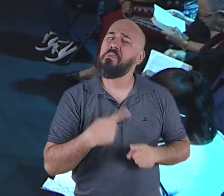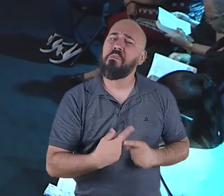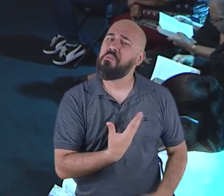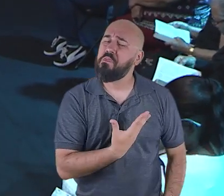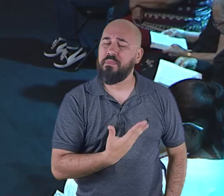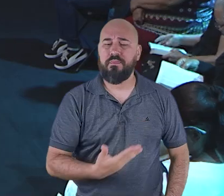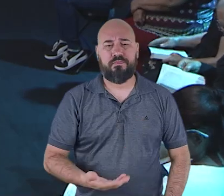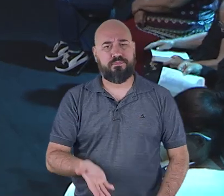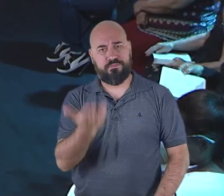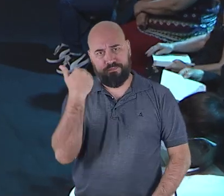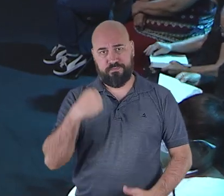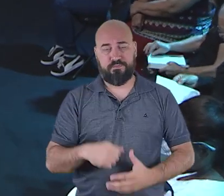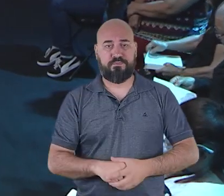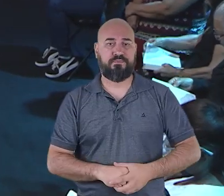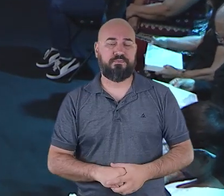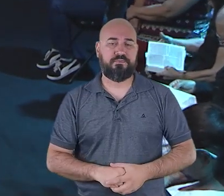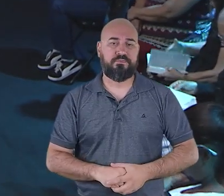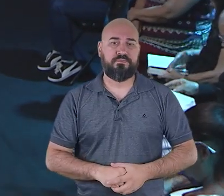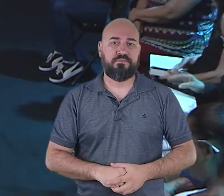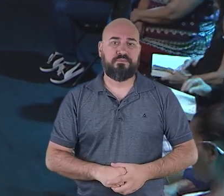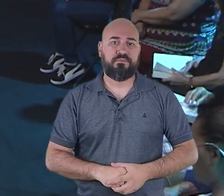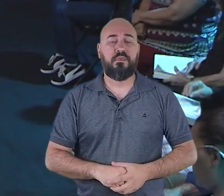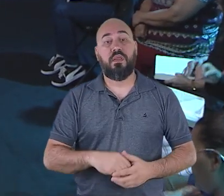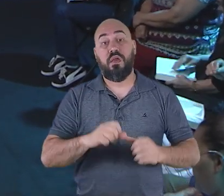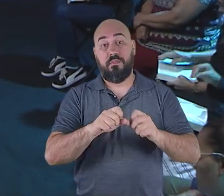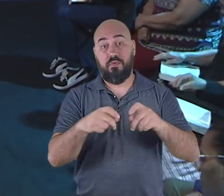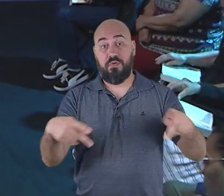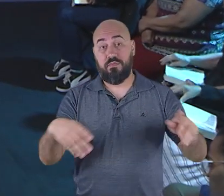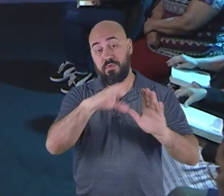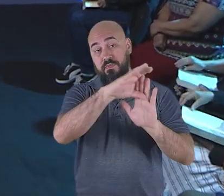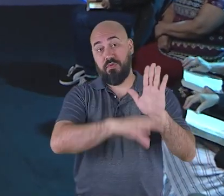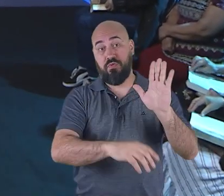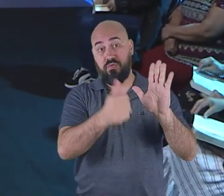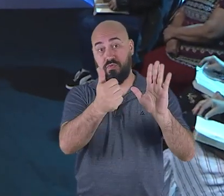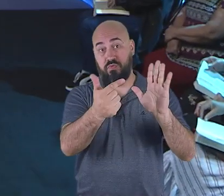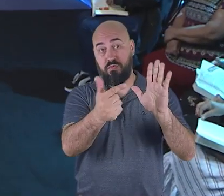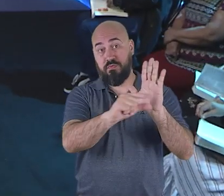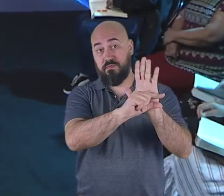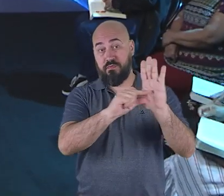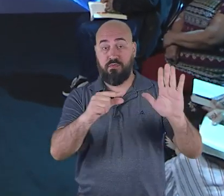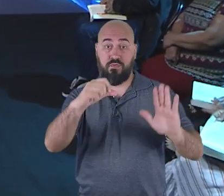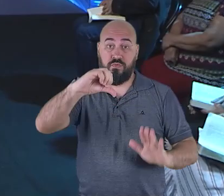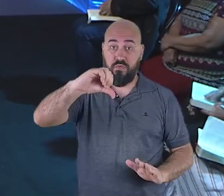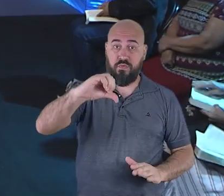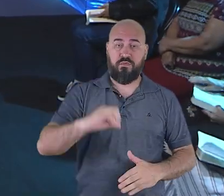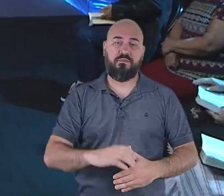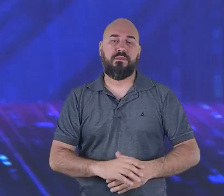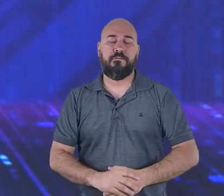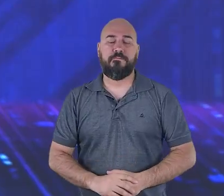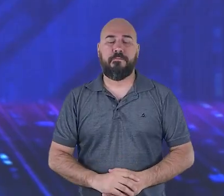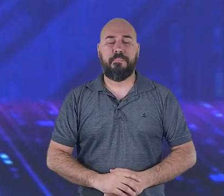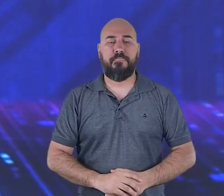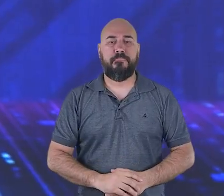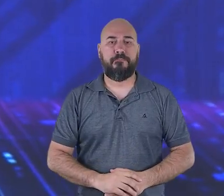e versículo número 9. Diz assim a palavra do Senhor: